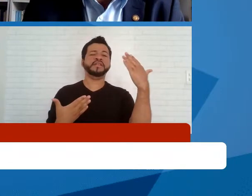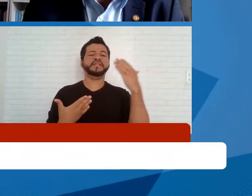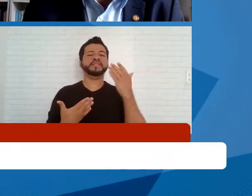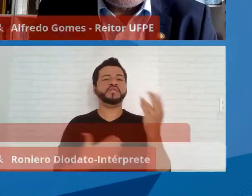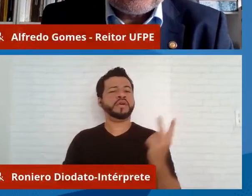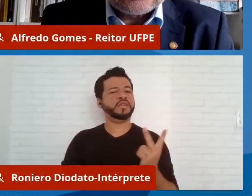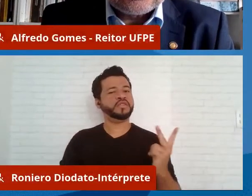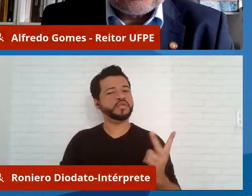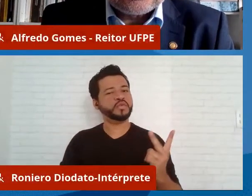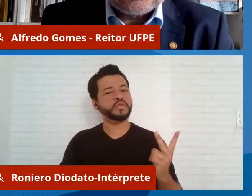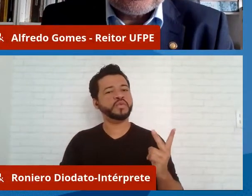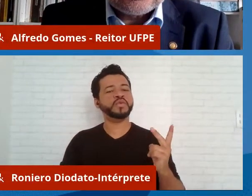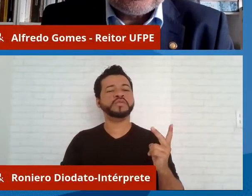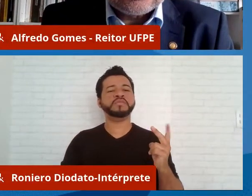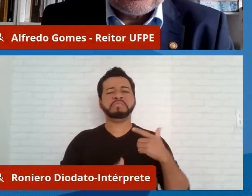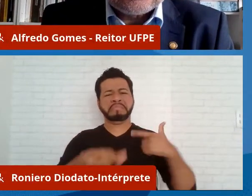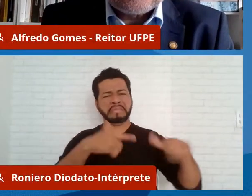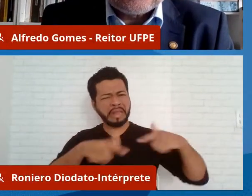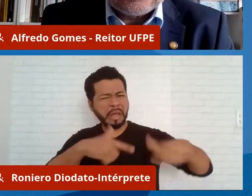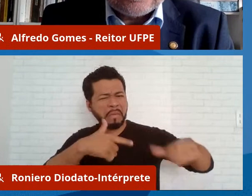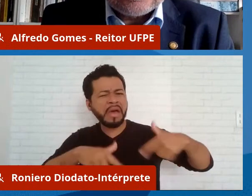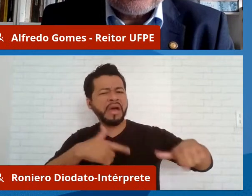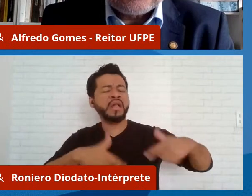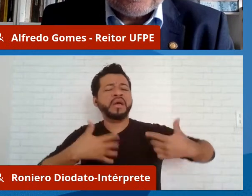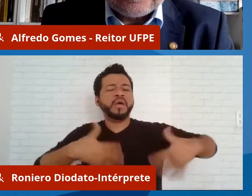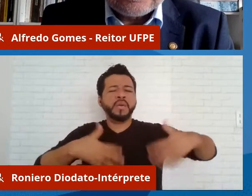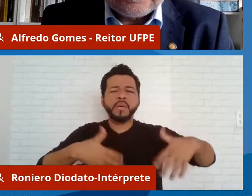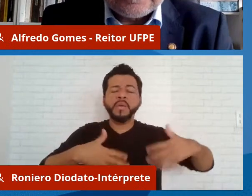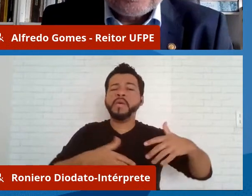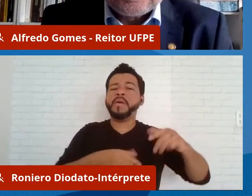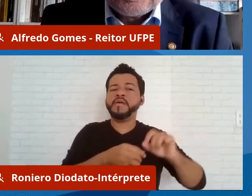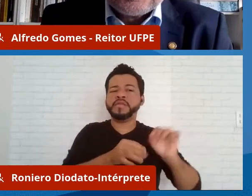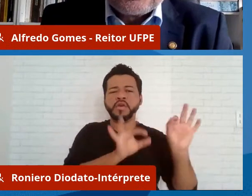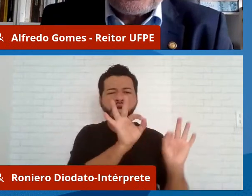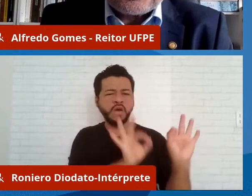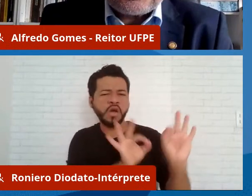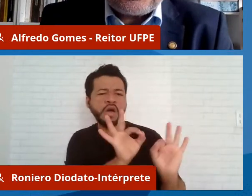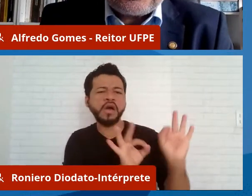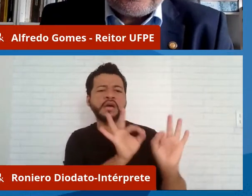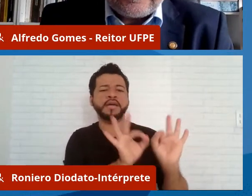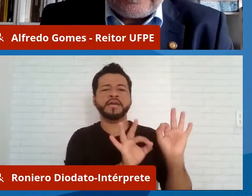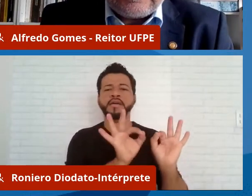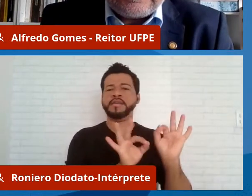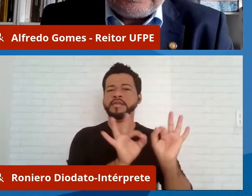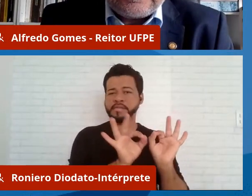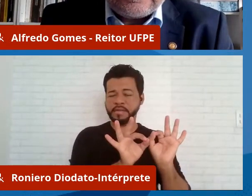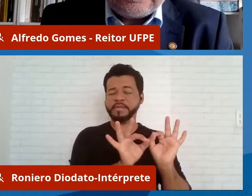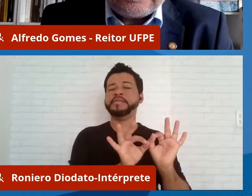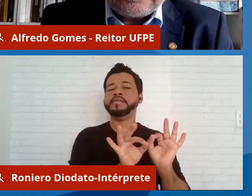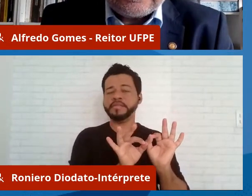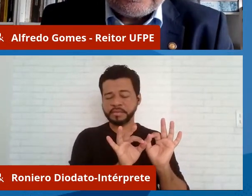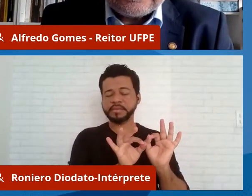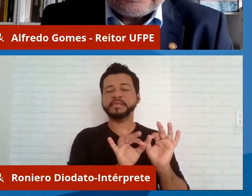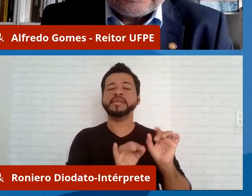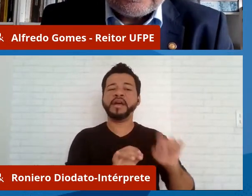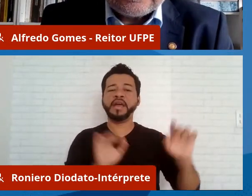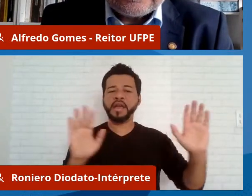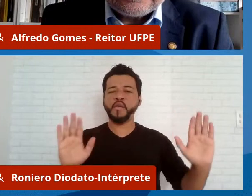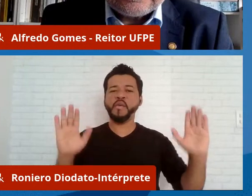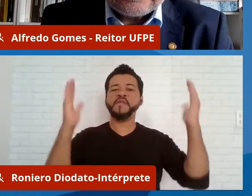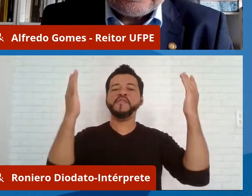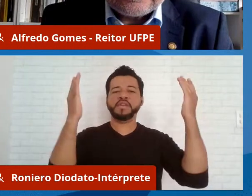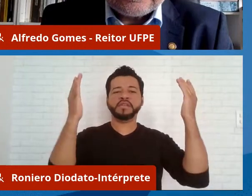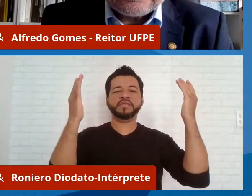que trabalharam aí incansavelmente para fazer a organização e para fazer com que o evento acontecesse